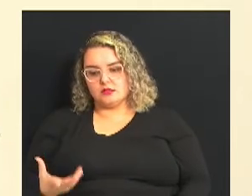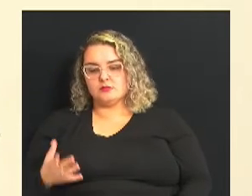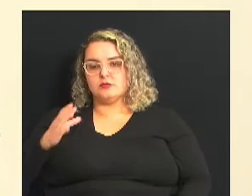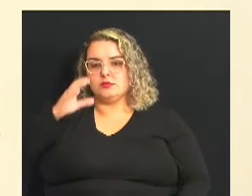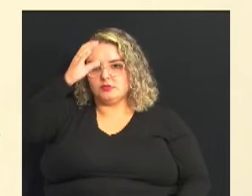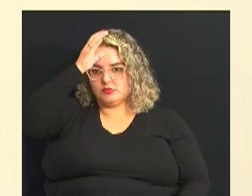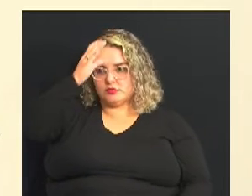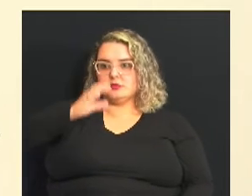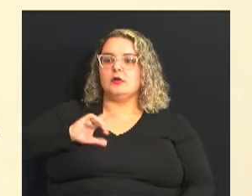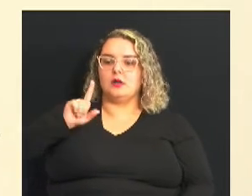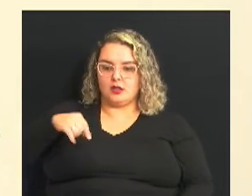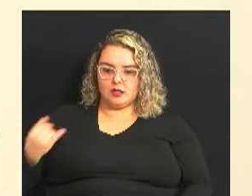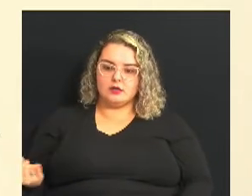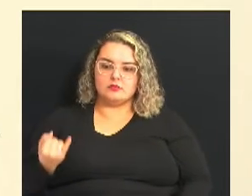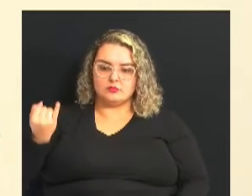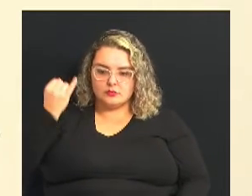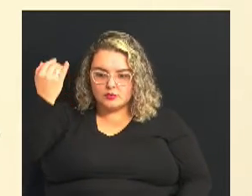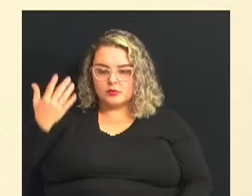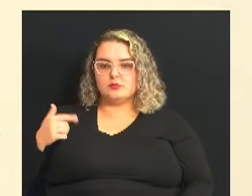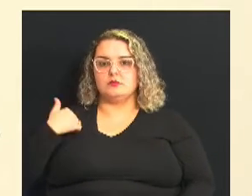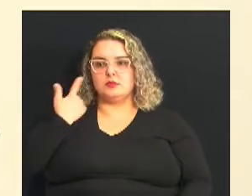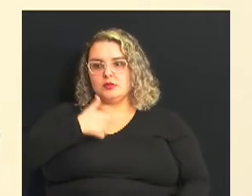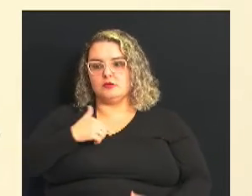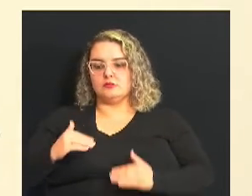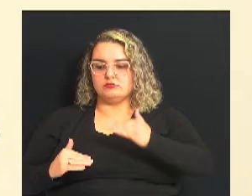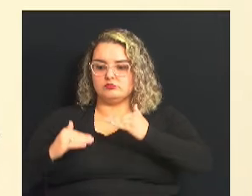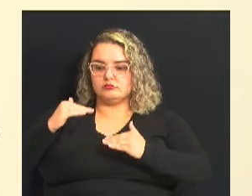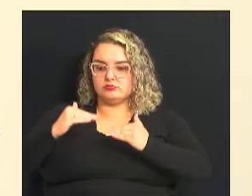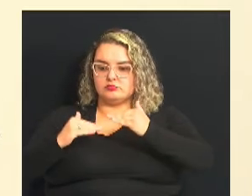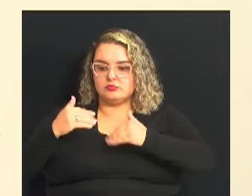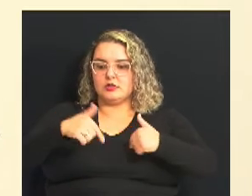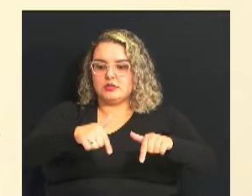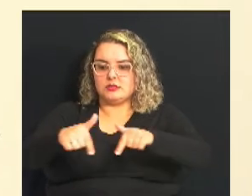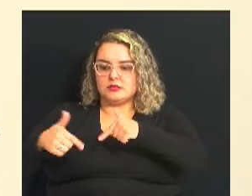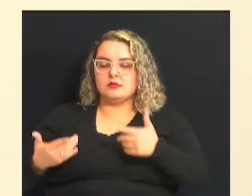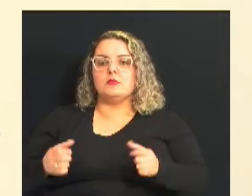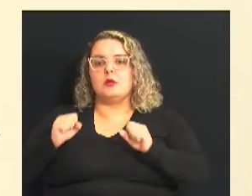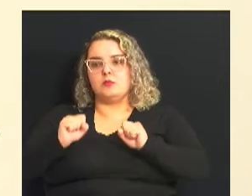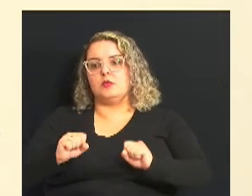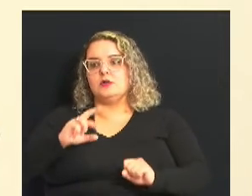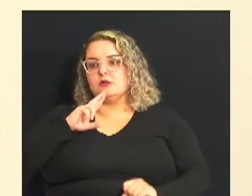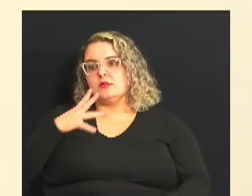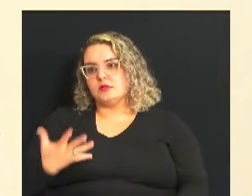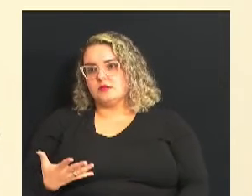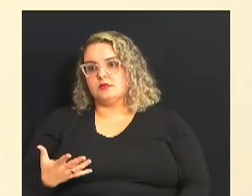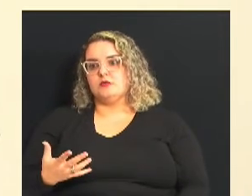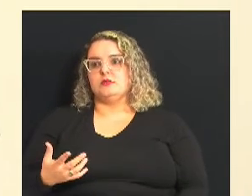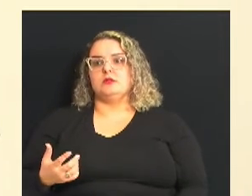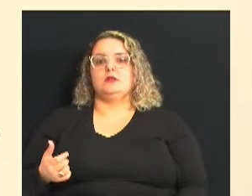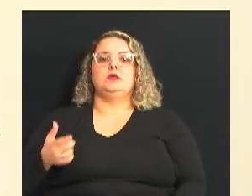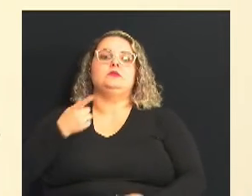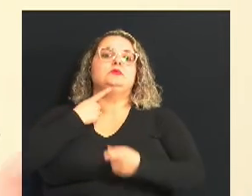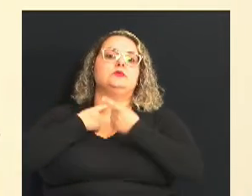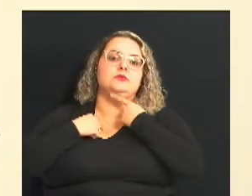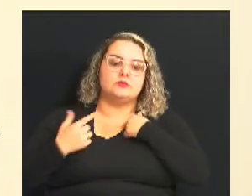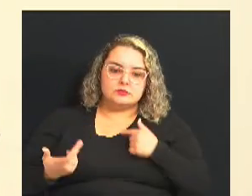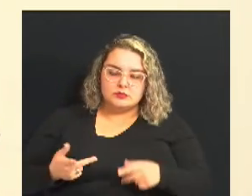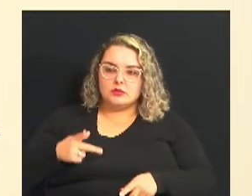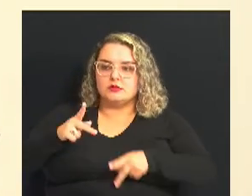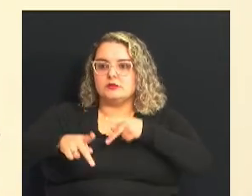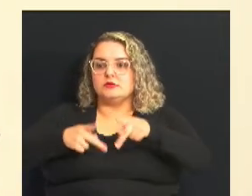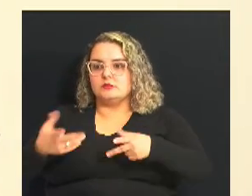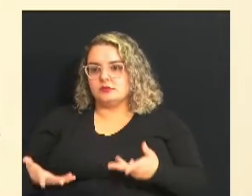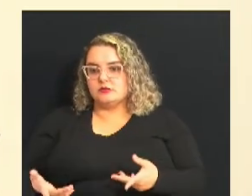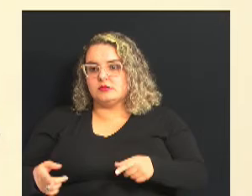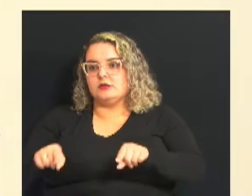importante, né? Para a gente equalizar esse trabalho e poder corresponder aos anseios da população. E tanto